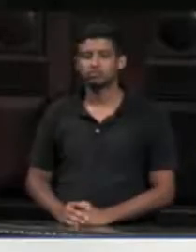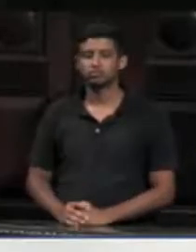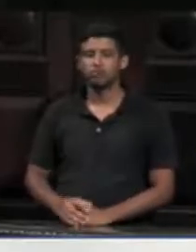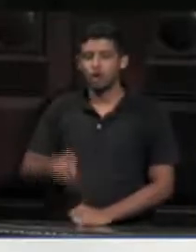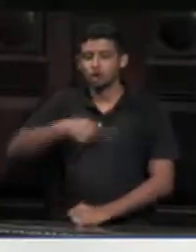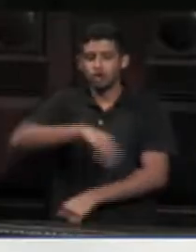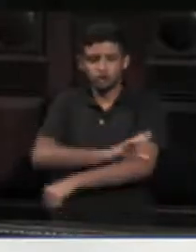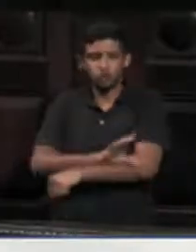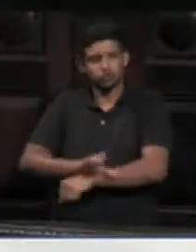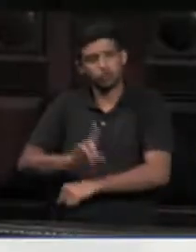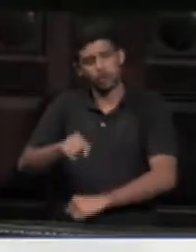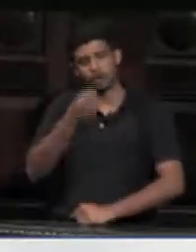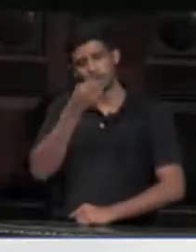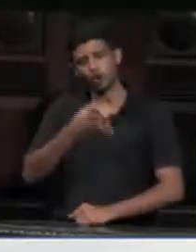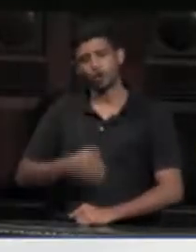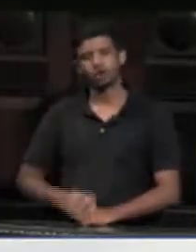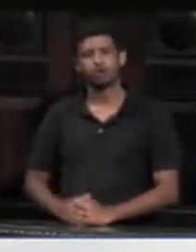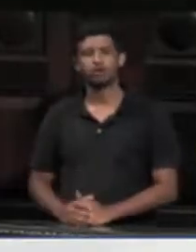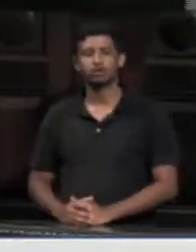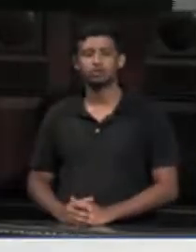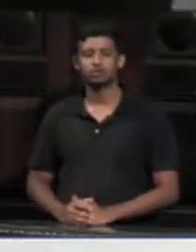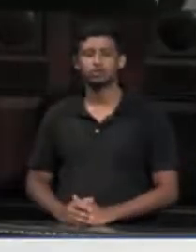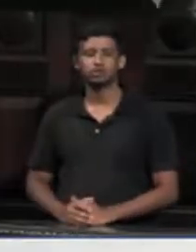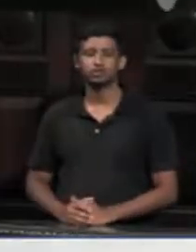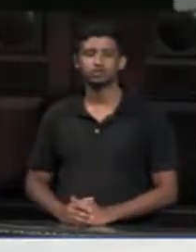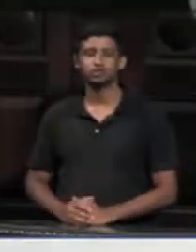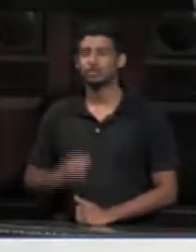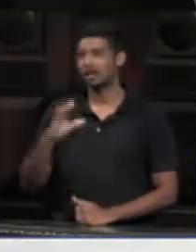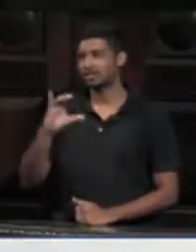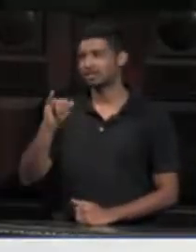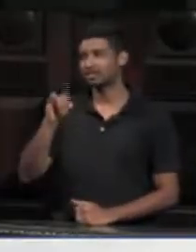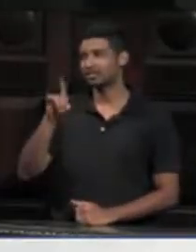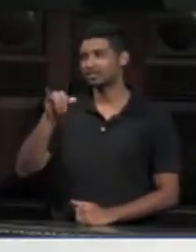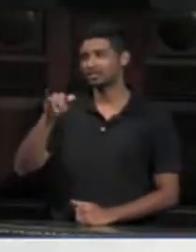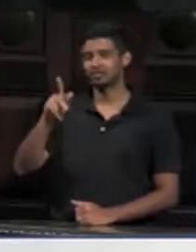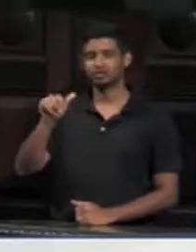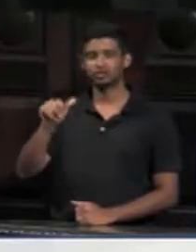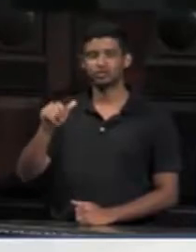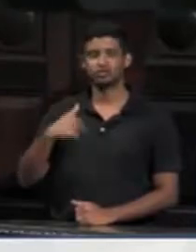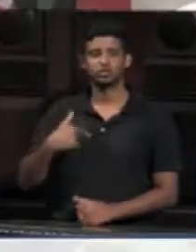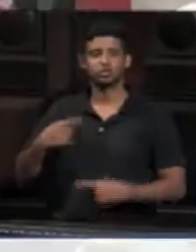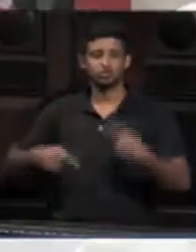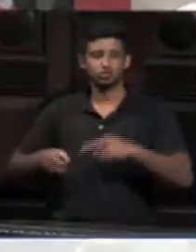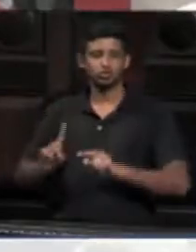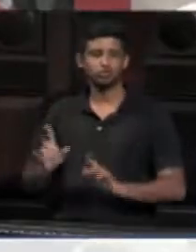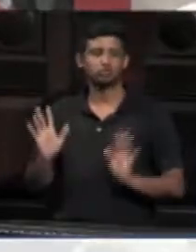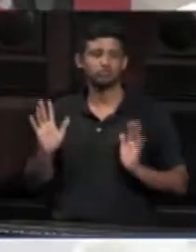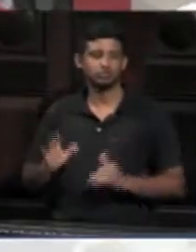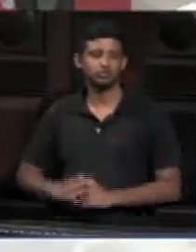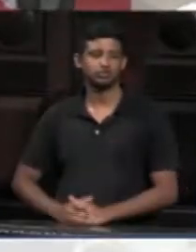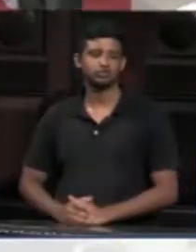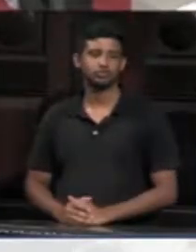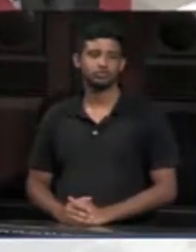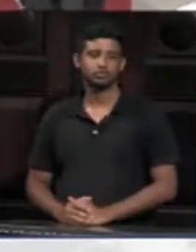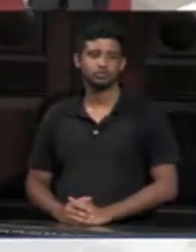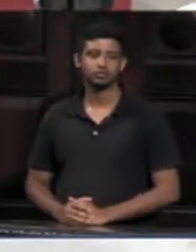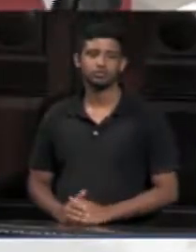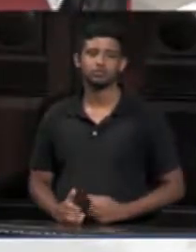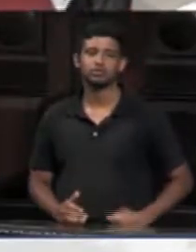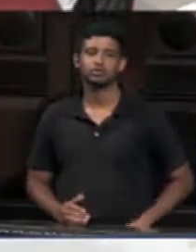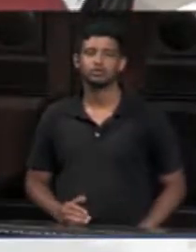boa, não estou falando, não, Cidinha, eu não vou discutir com você não, Cidinha, só um minuto. Discutir comigo, por quê? Só um minuto, Cidinha. Tem medo de apanhar?